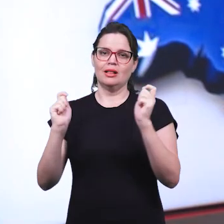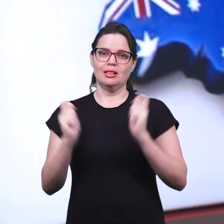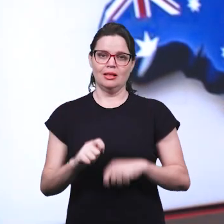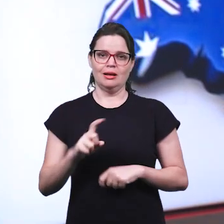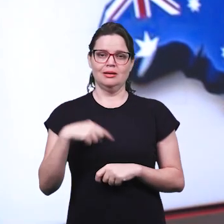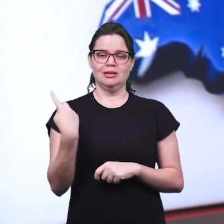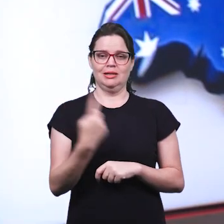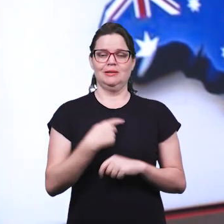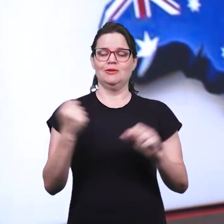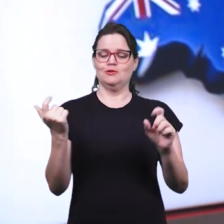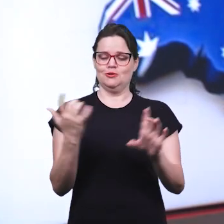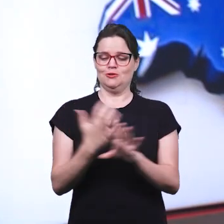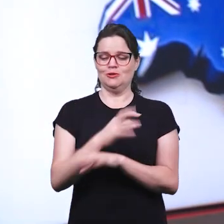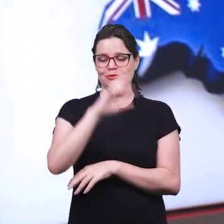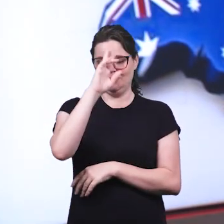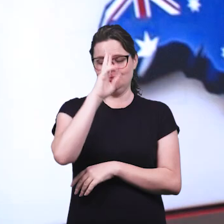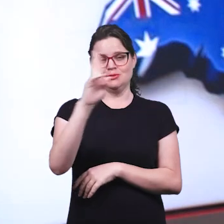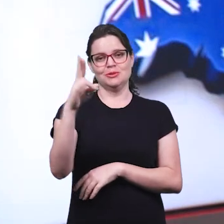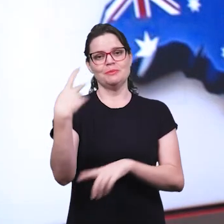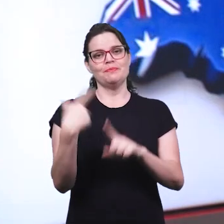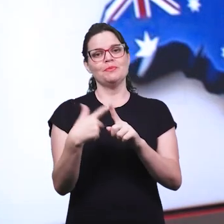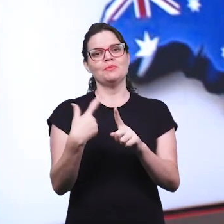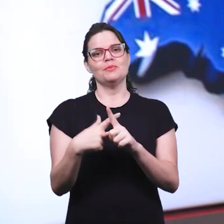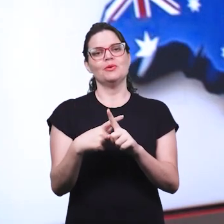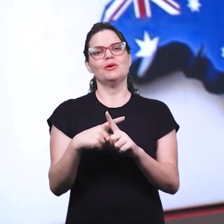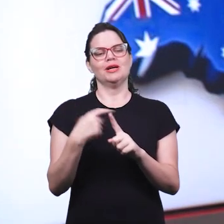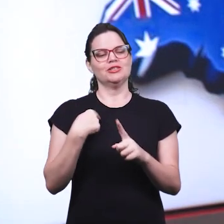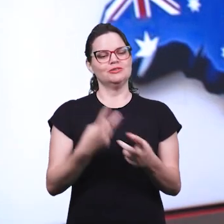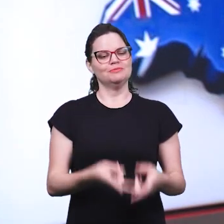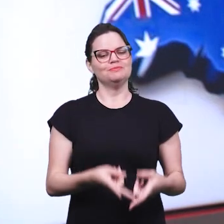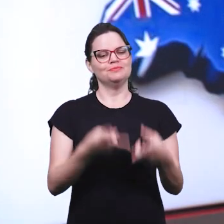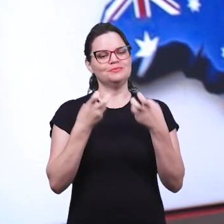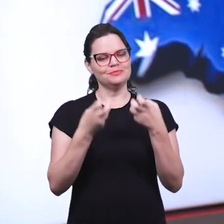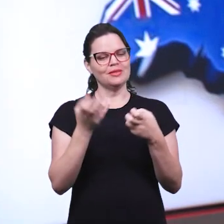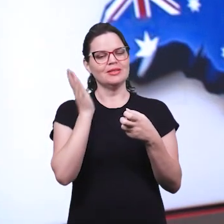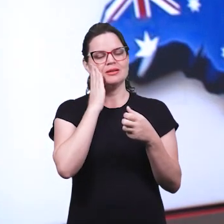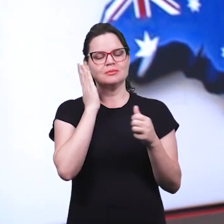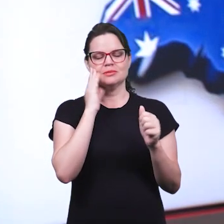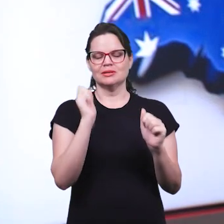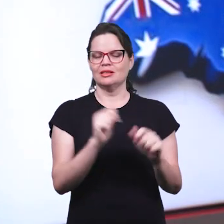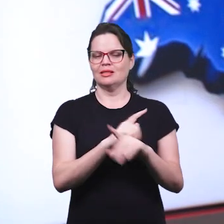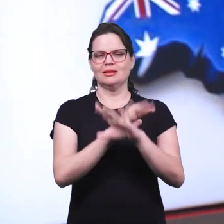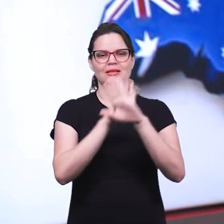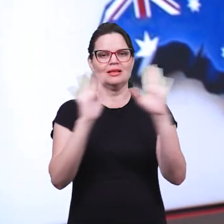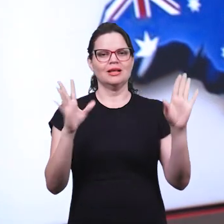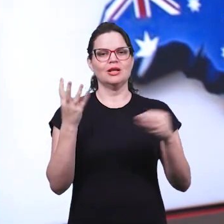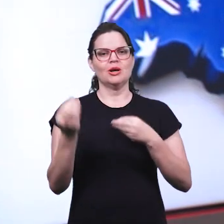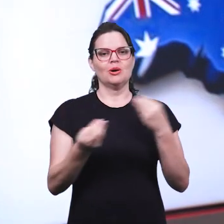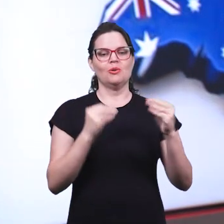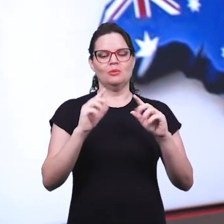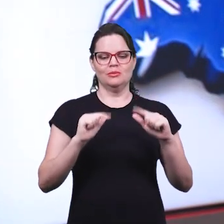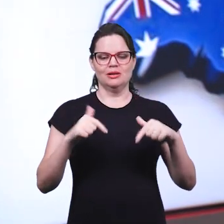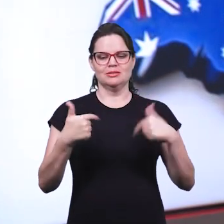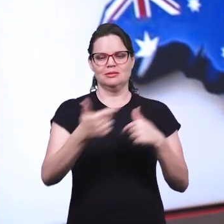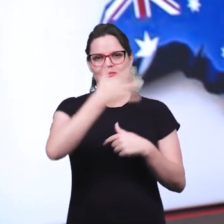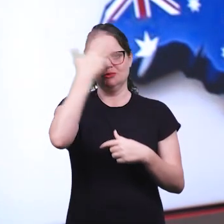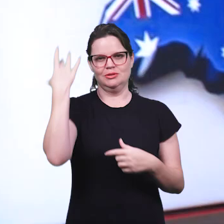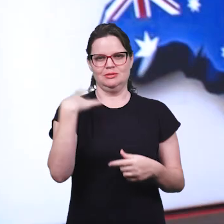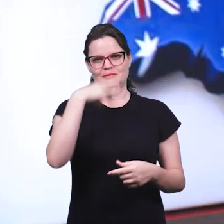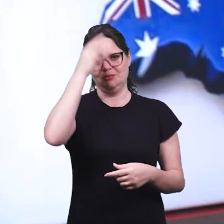glorificamos ao Senhor por esta obra que verificamos claramente E o Espírito Santo está